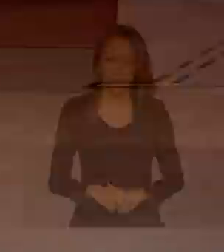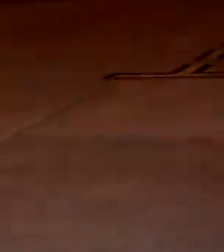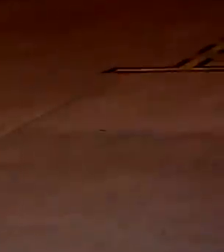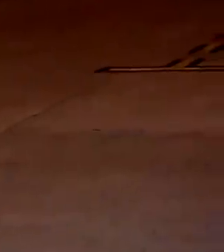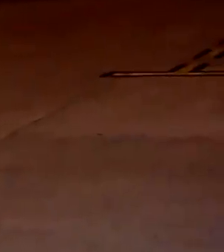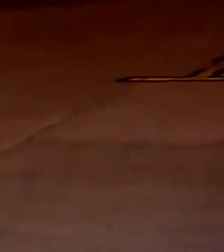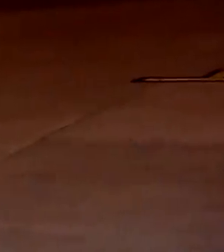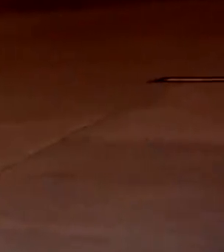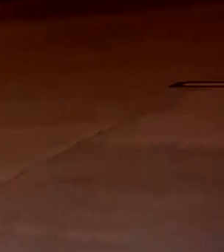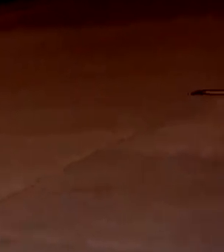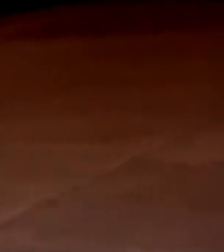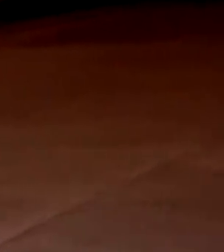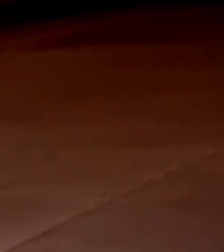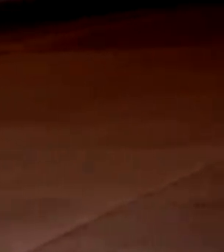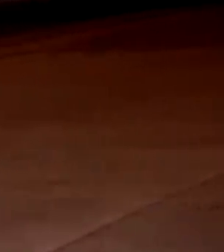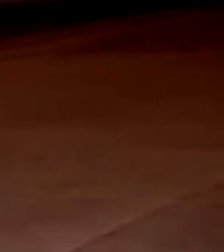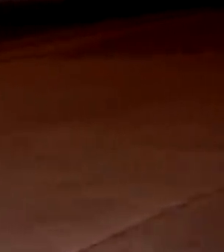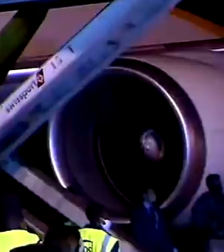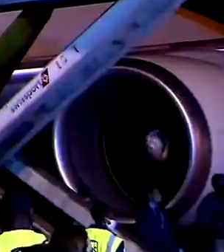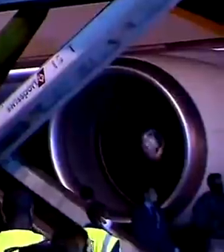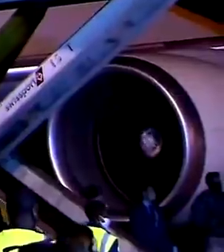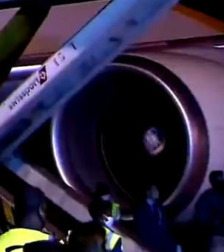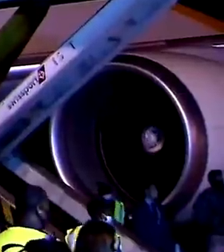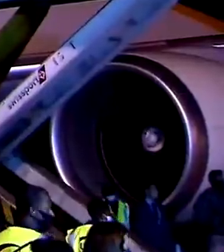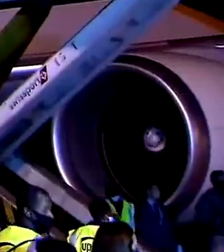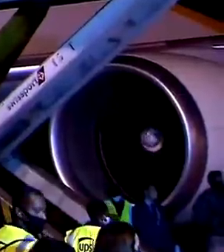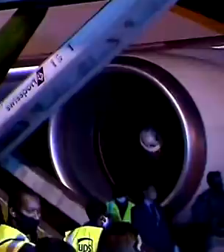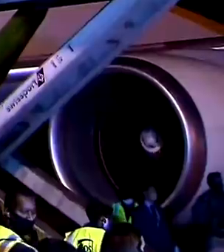Tchau, tchau.